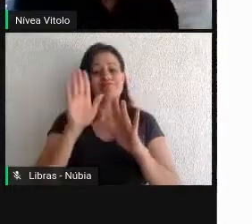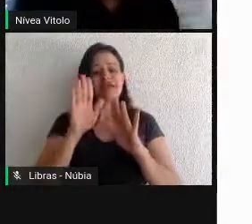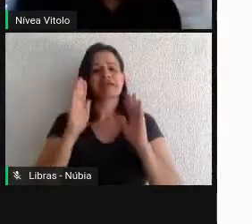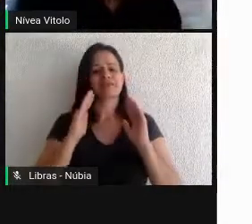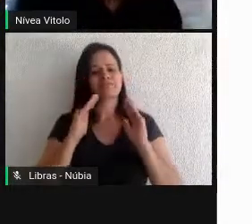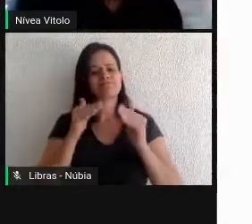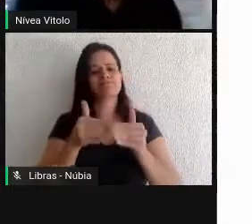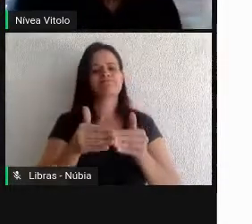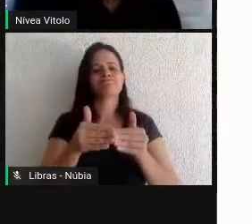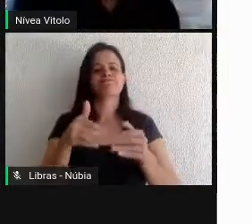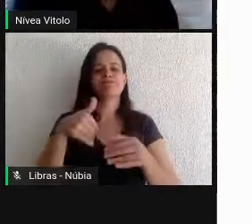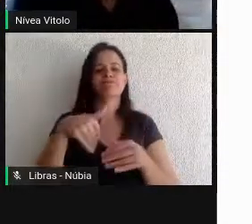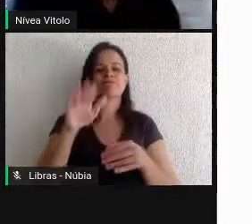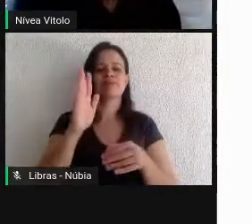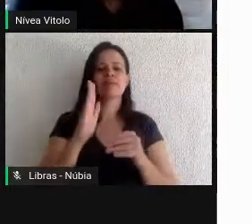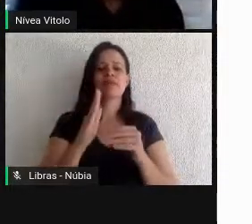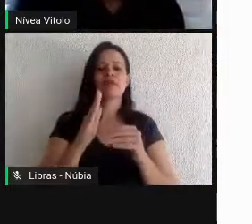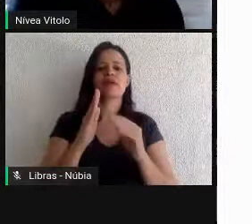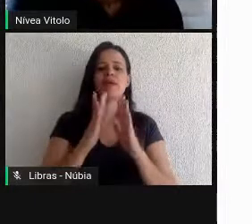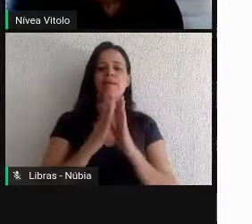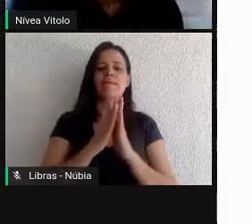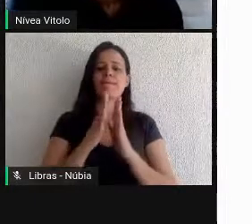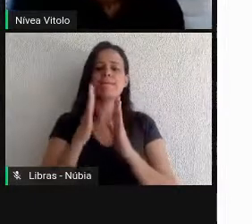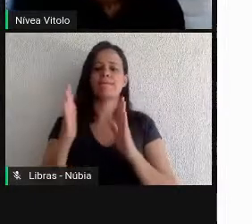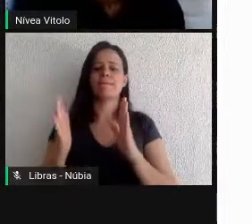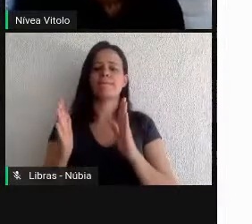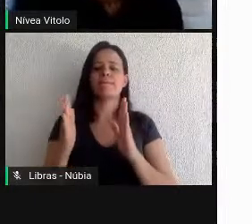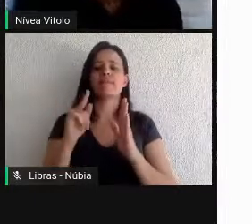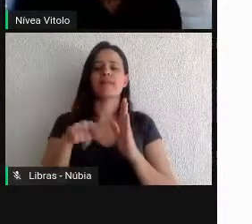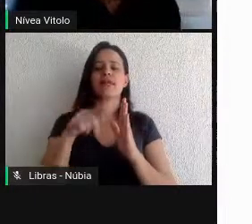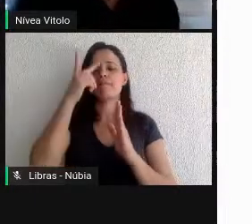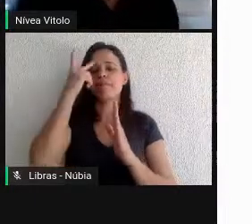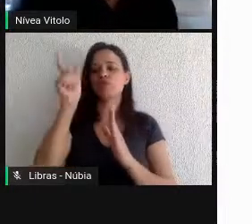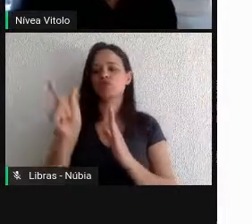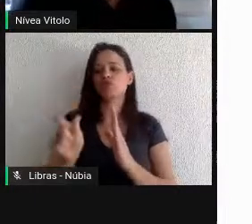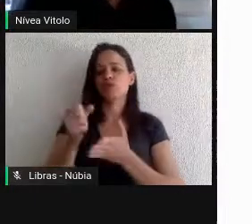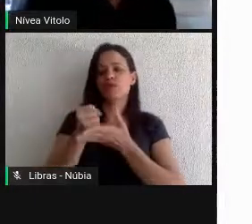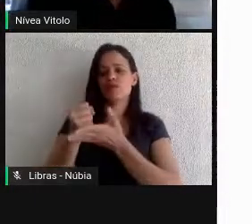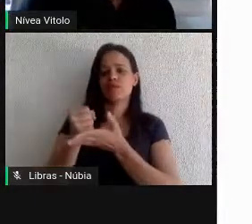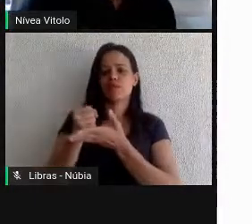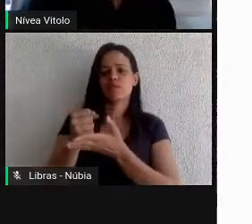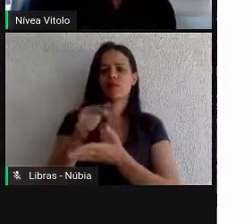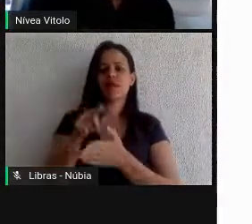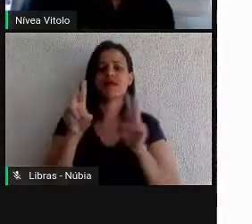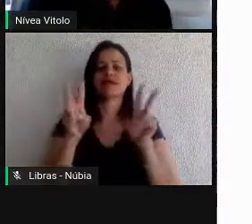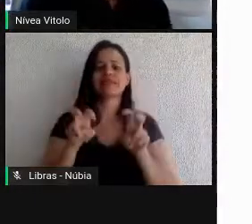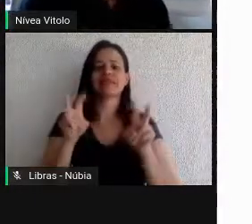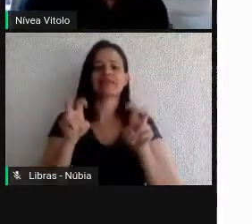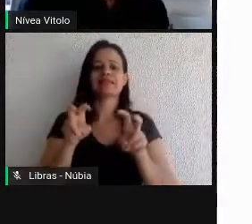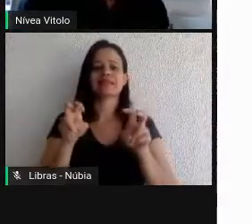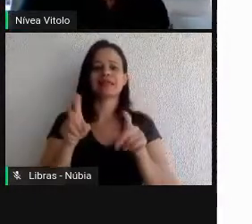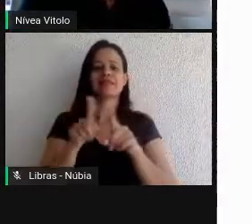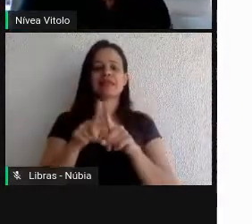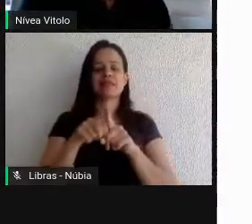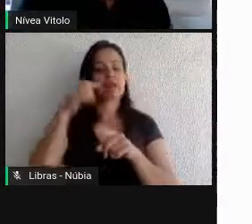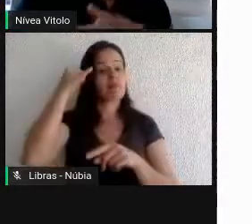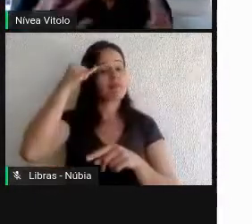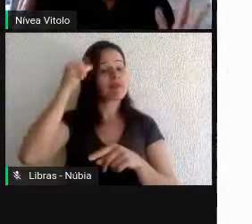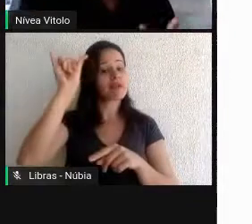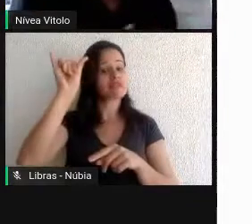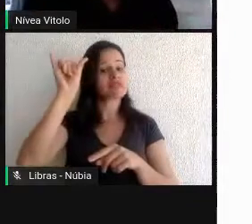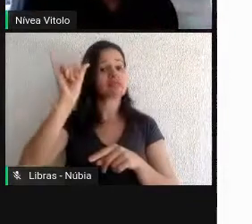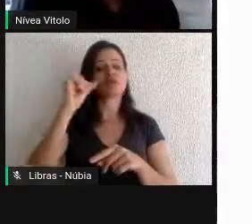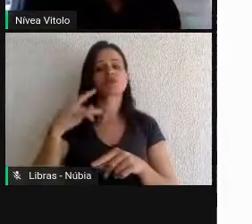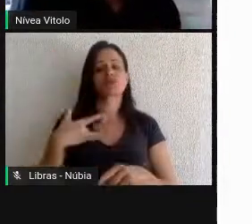e abrange uma maior amplitude de beneficiários. O tema da prevenção da saúde, que é um tema que abrange